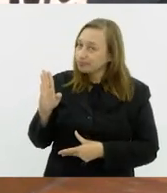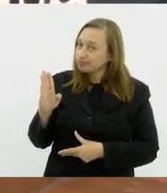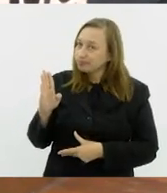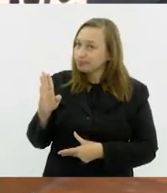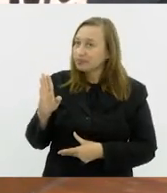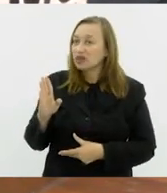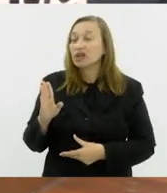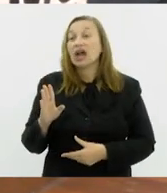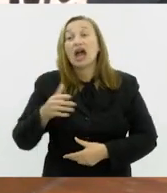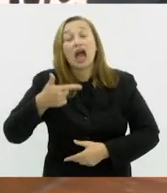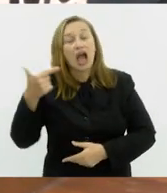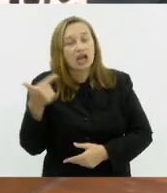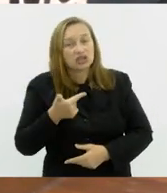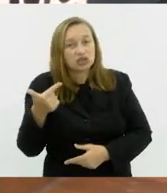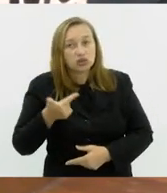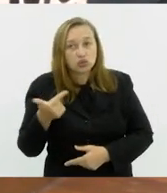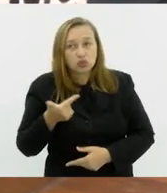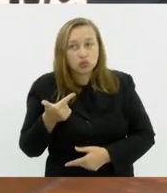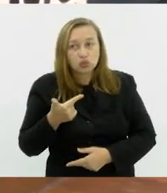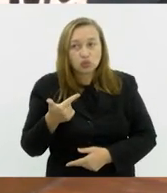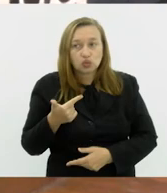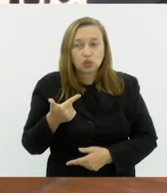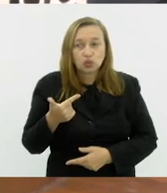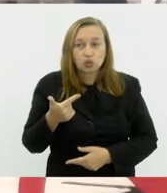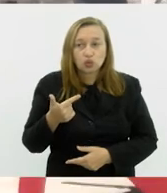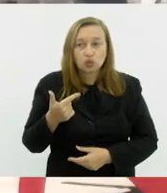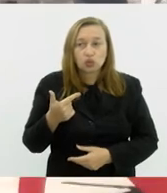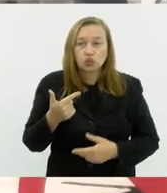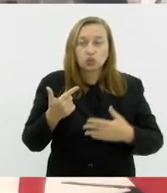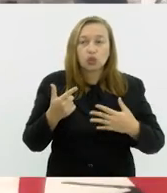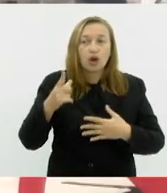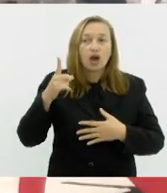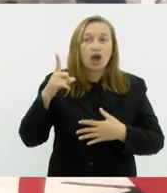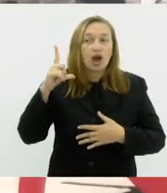do voo. A segunda prioridade, me parece, é garantir o sossego